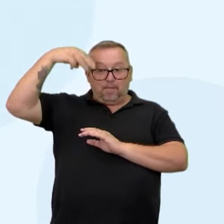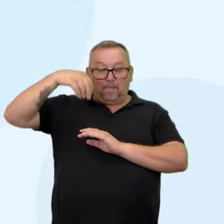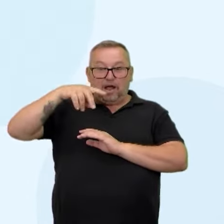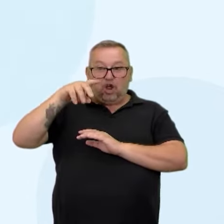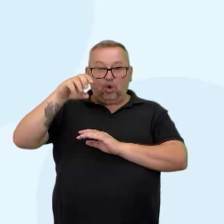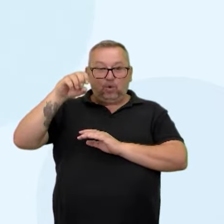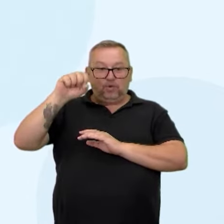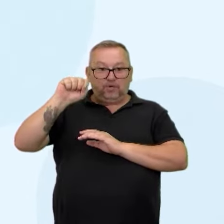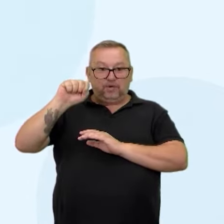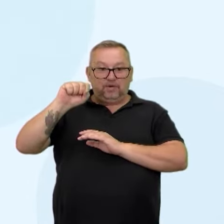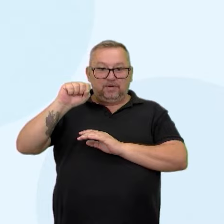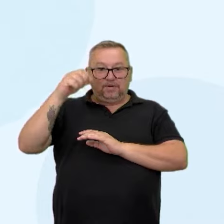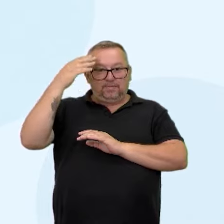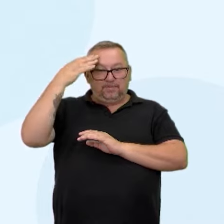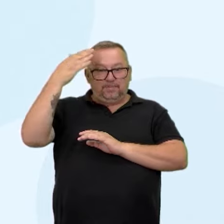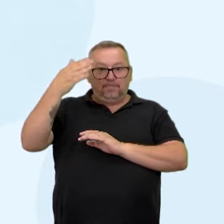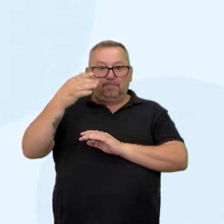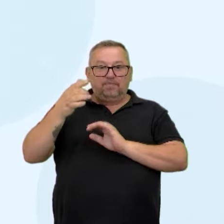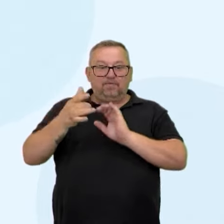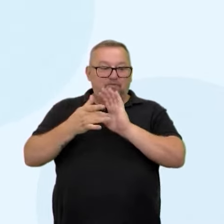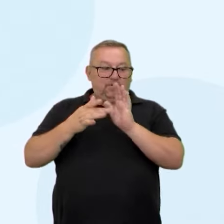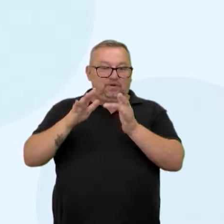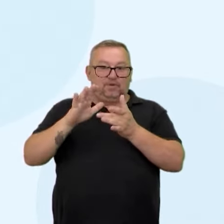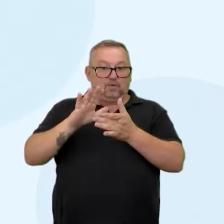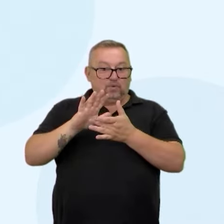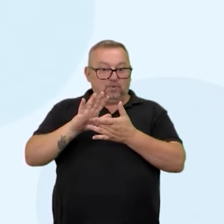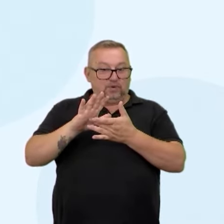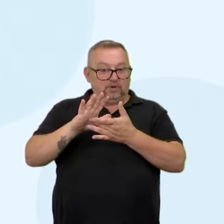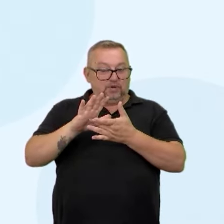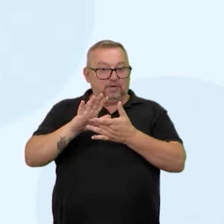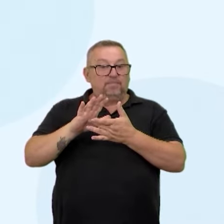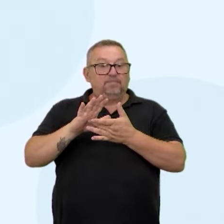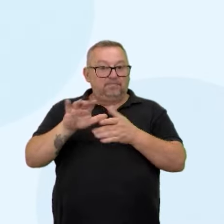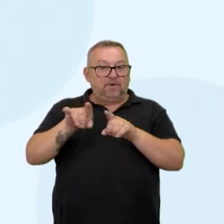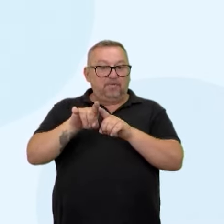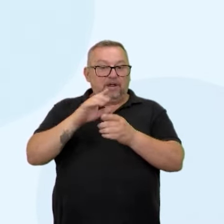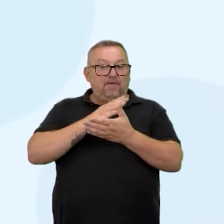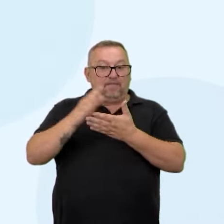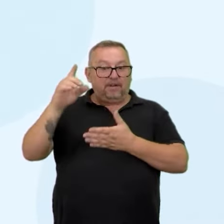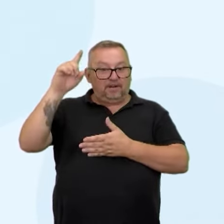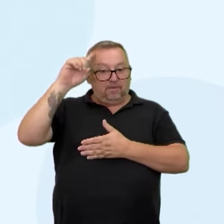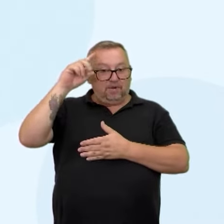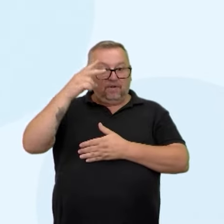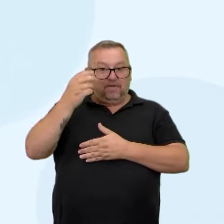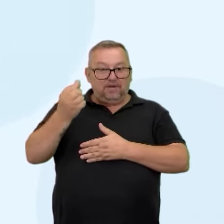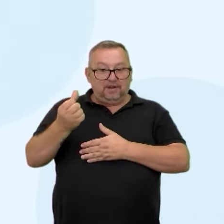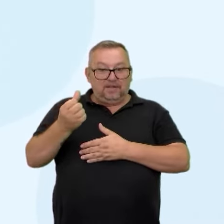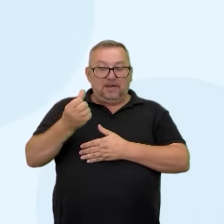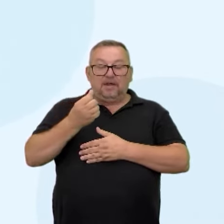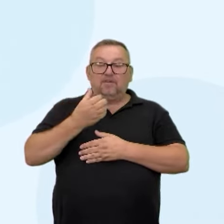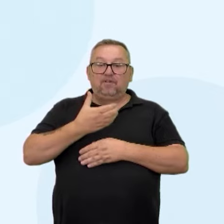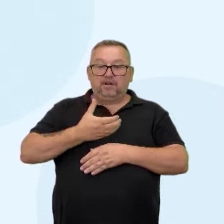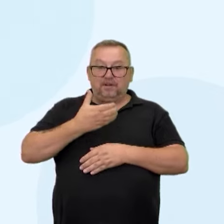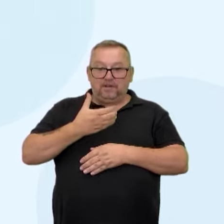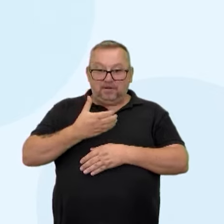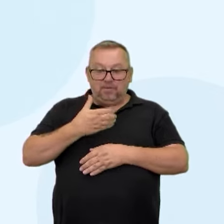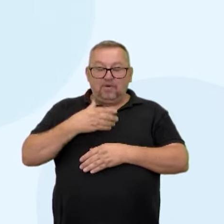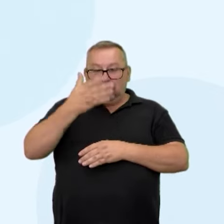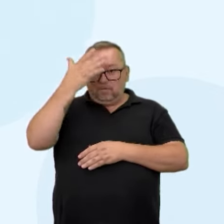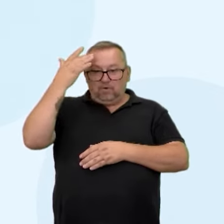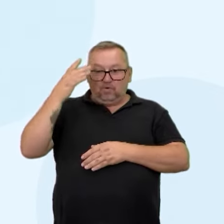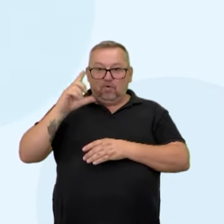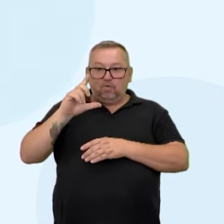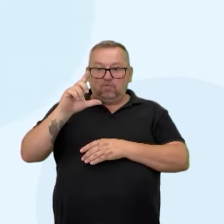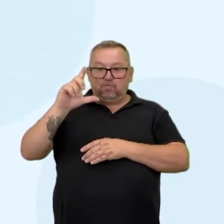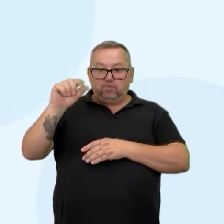reis magos para agradecer a chegada do menino Jesus. Então, a festa começa no dia 26 de dezembro, com a saída dos foliões, né, que são as